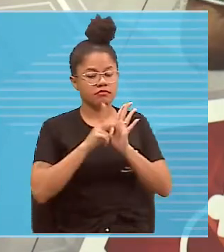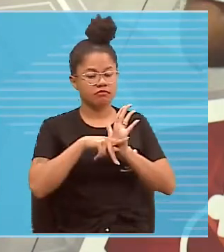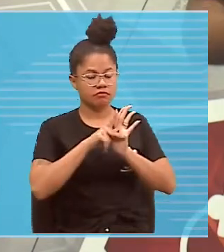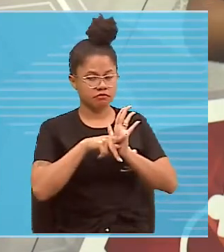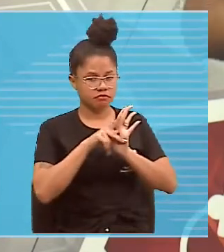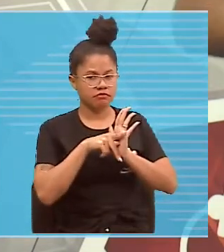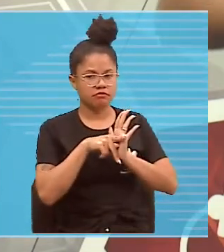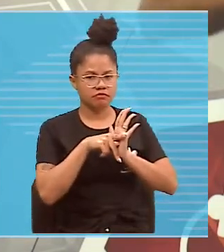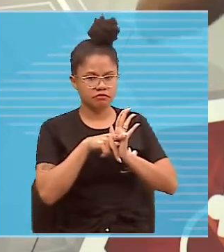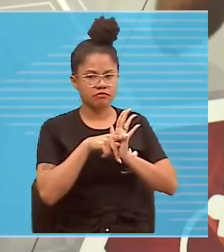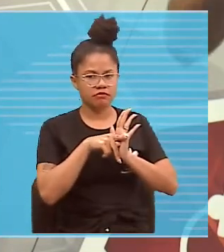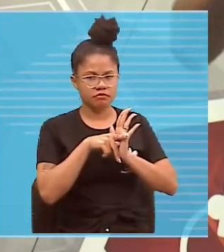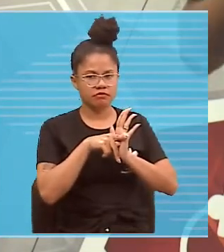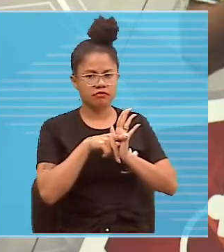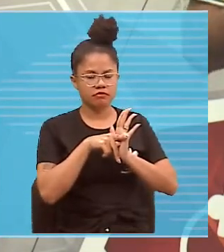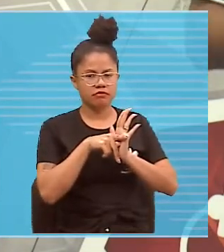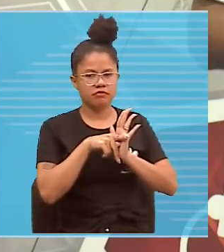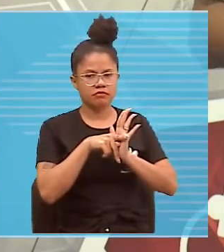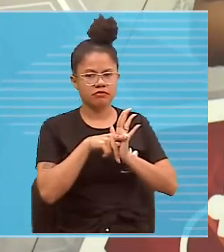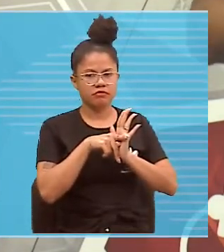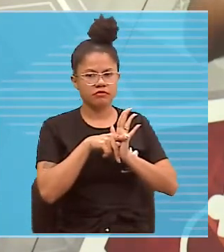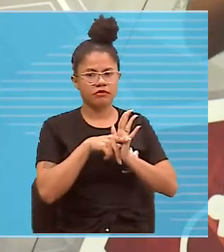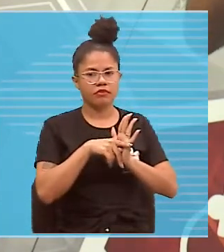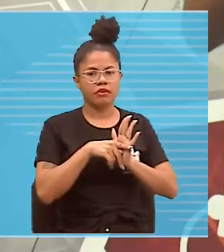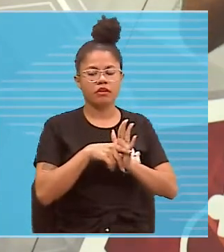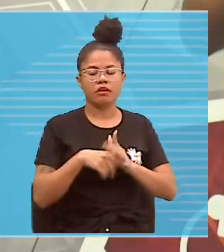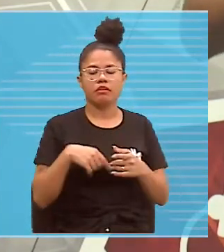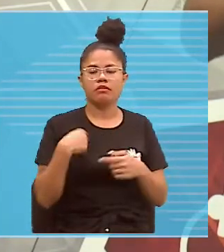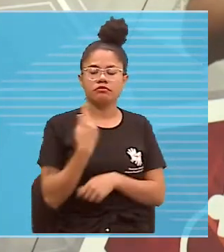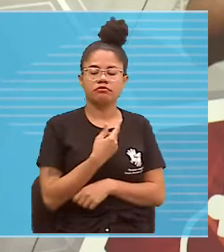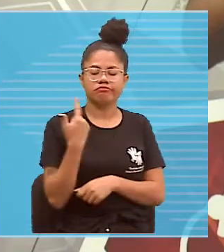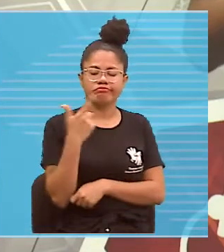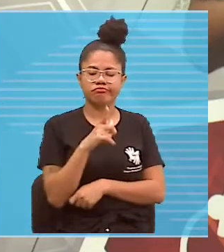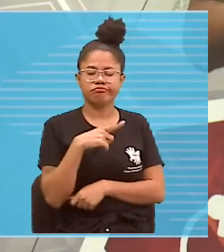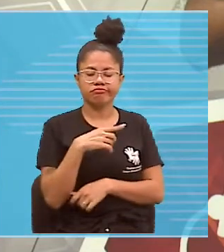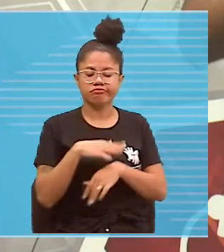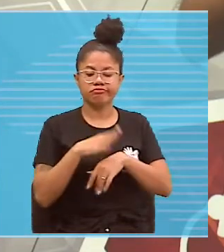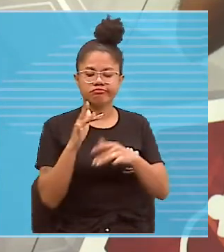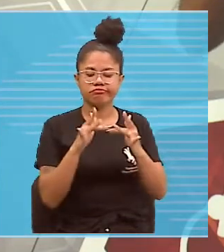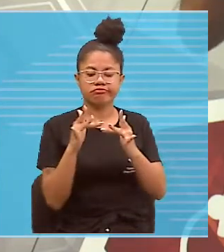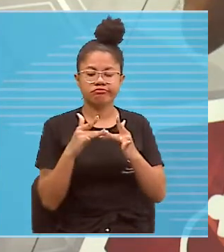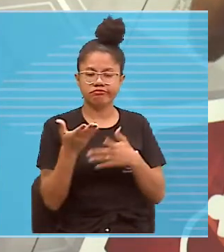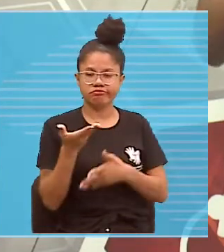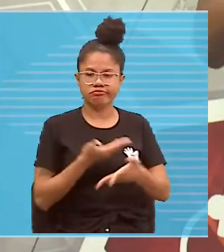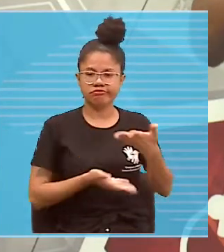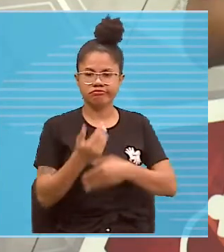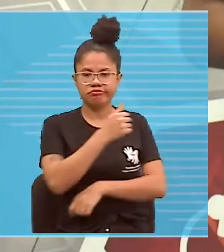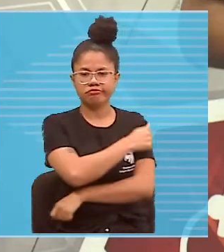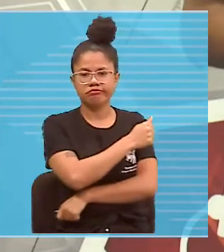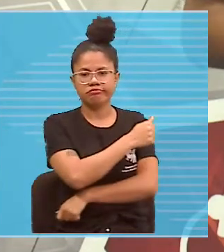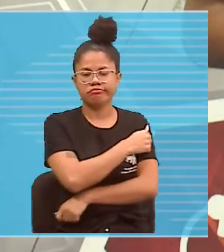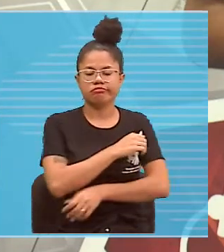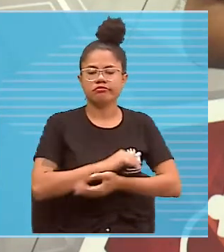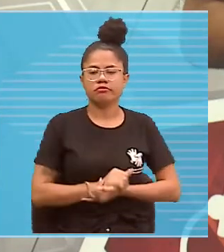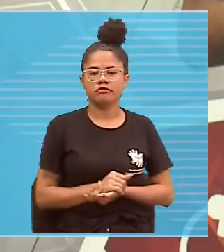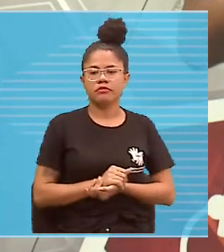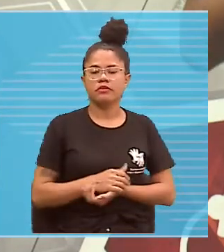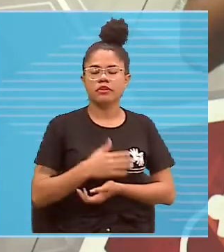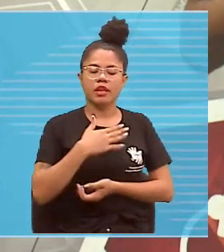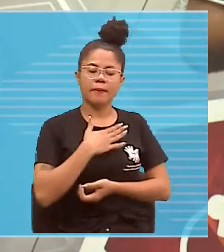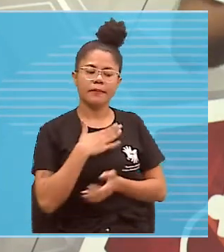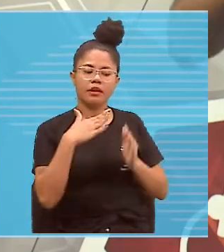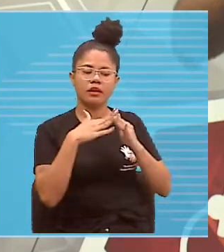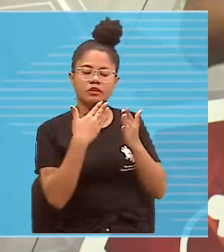muitas coisas para a aprendizagem do aluno. Como no caso, tivemos um projeto na minha escola, que foi a gincana da matemática. E